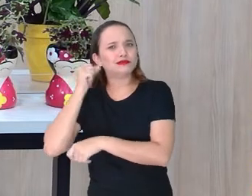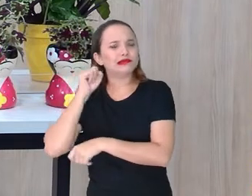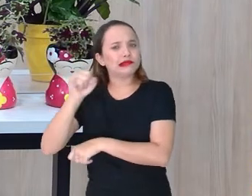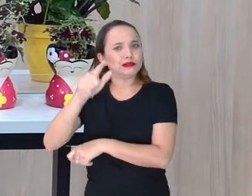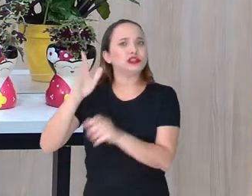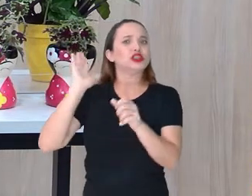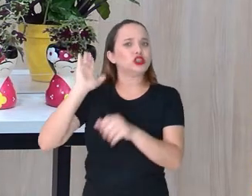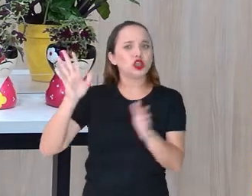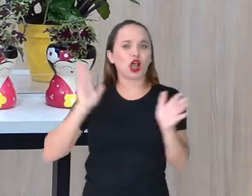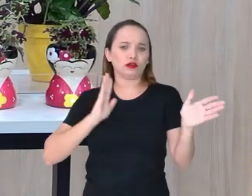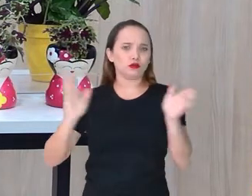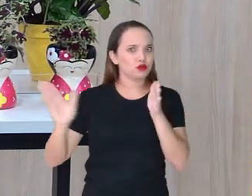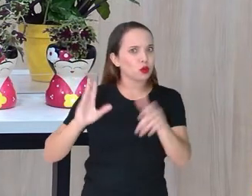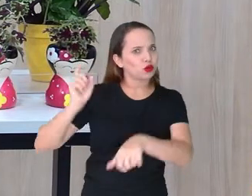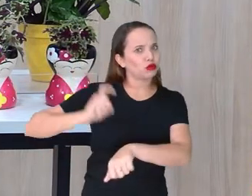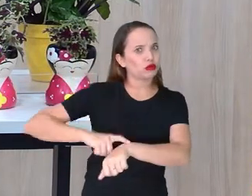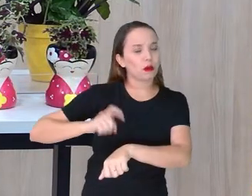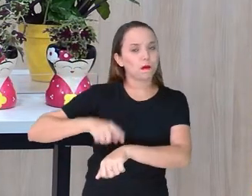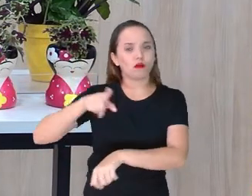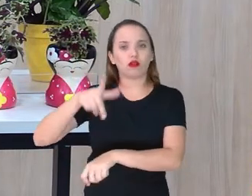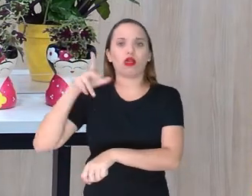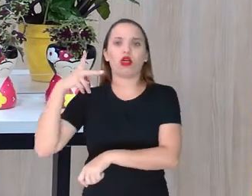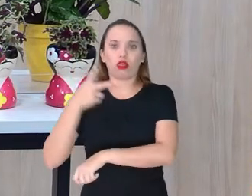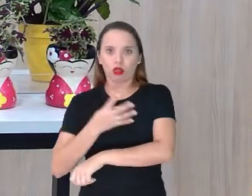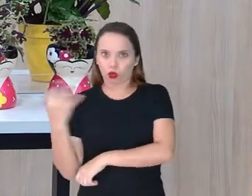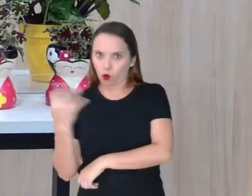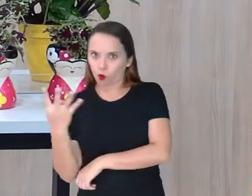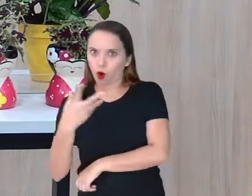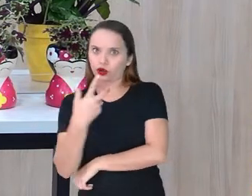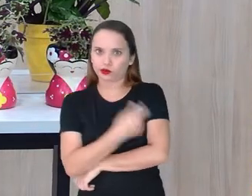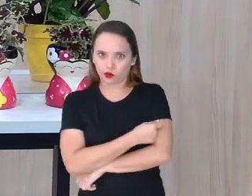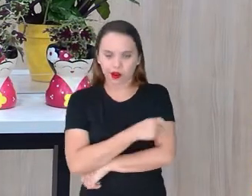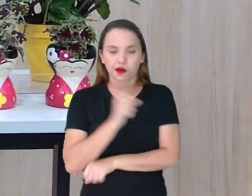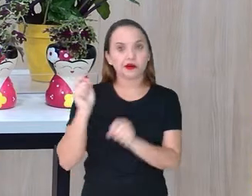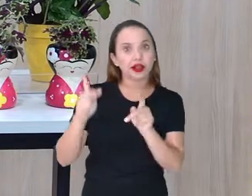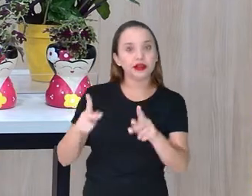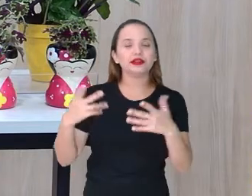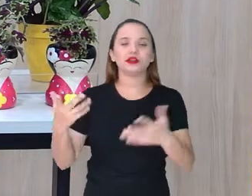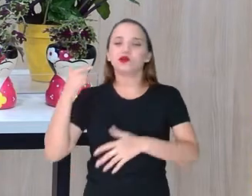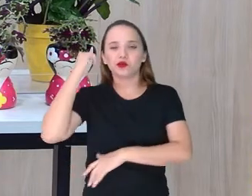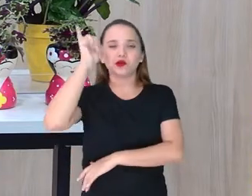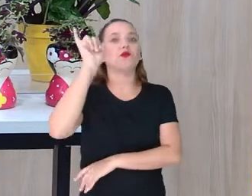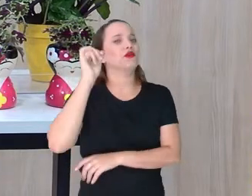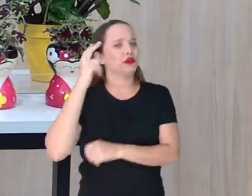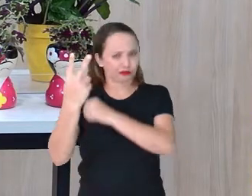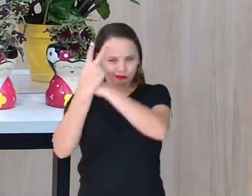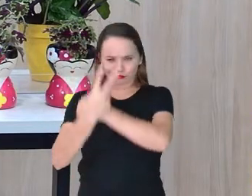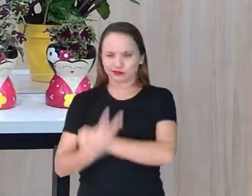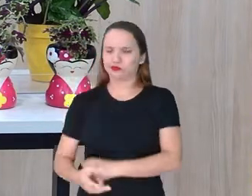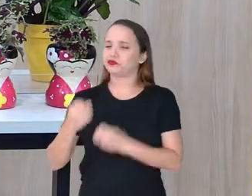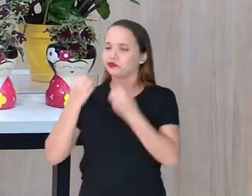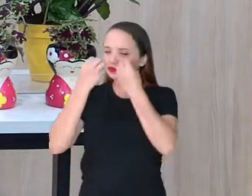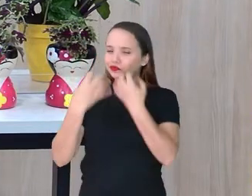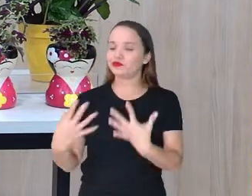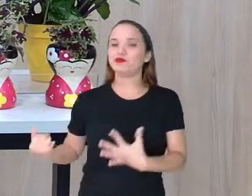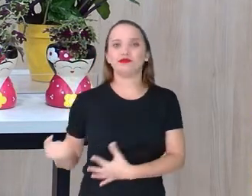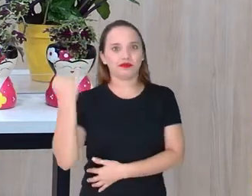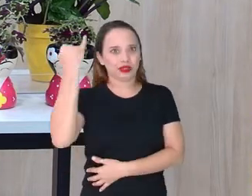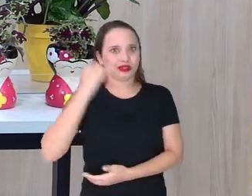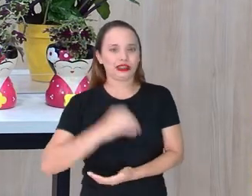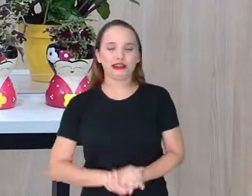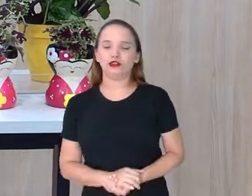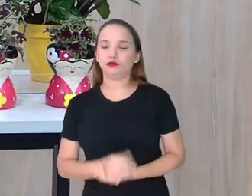aí, perto de você, onde é que está dando essa dose, tá certo? Então, a prevenção é tudo. E aqui o que nós vimos na nossa aula